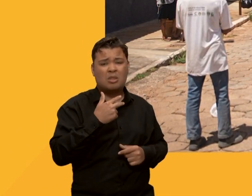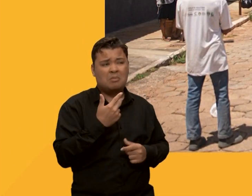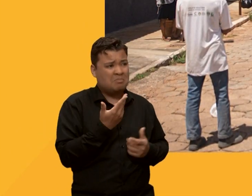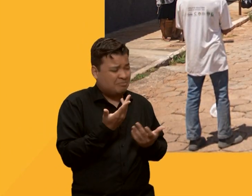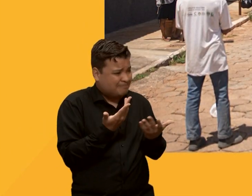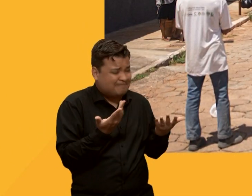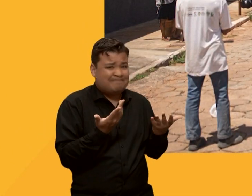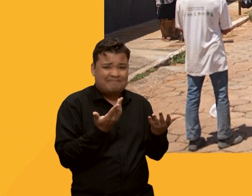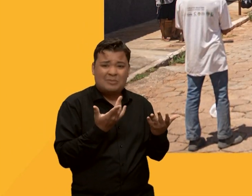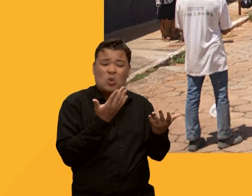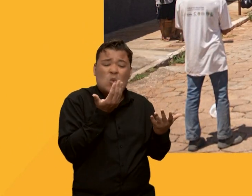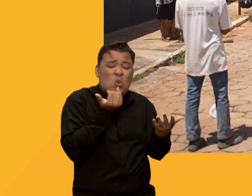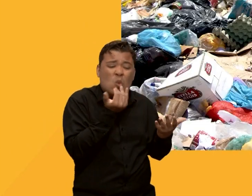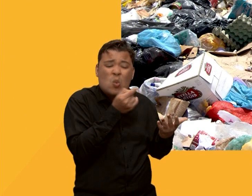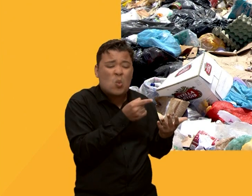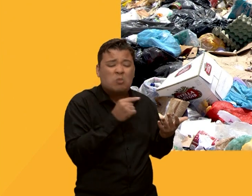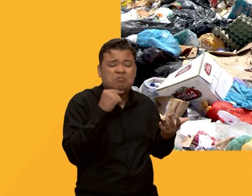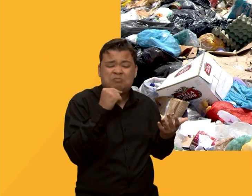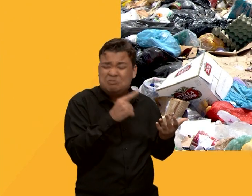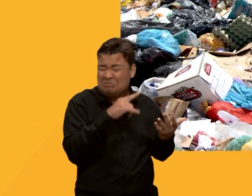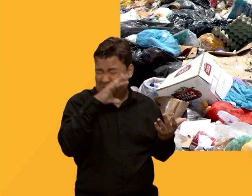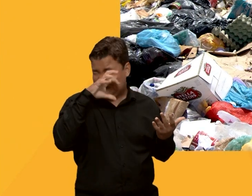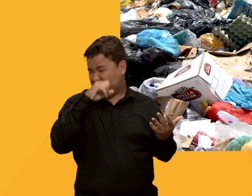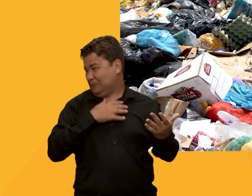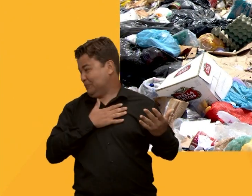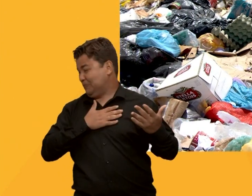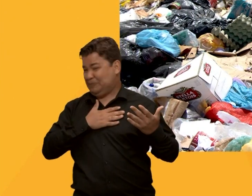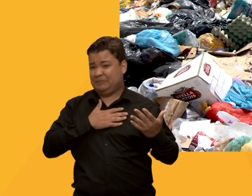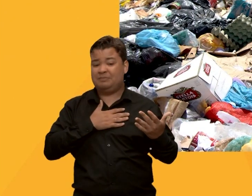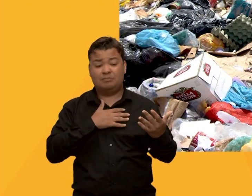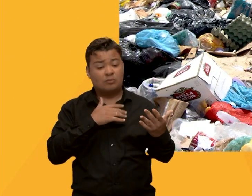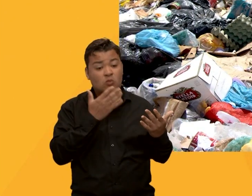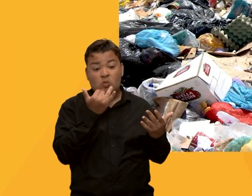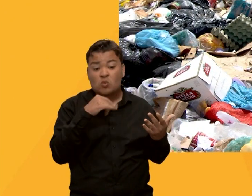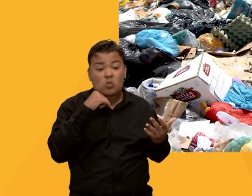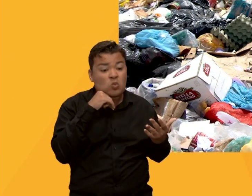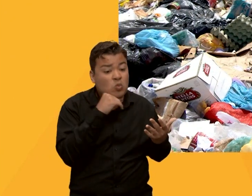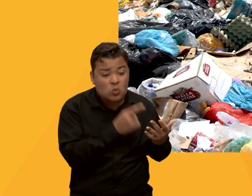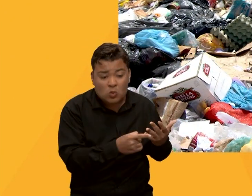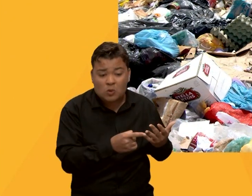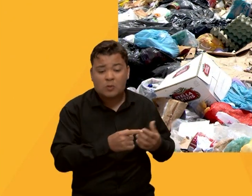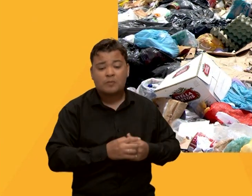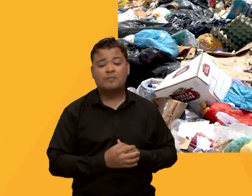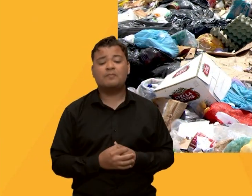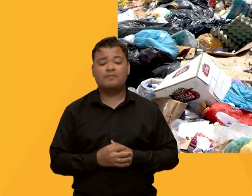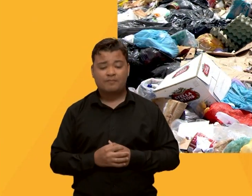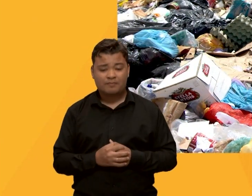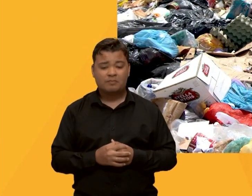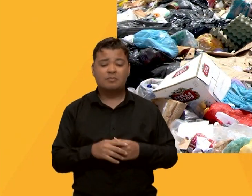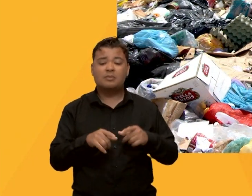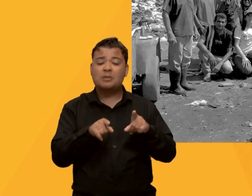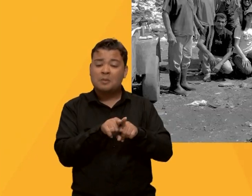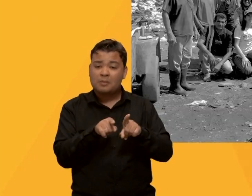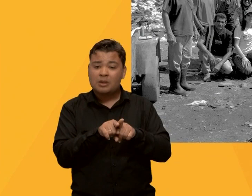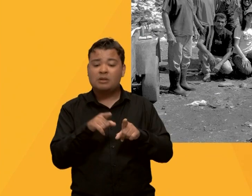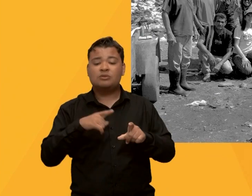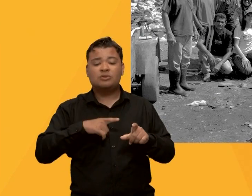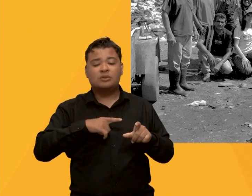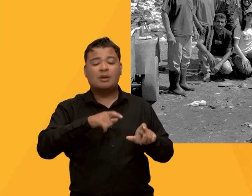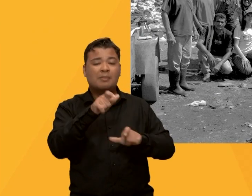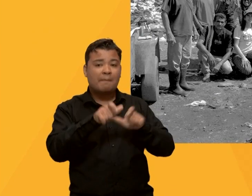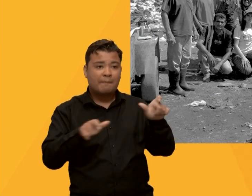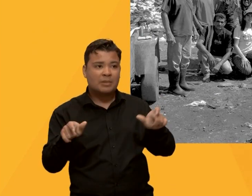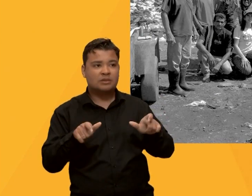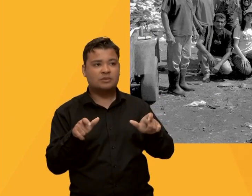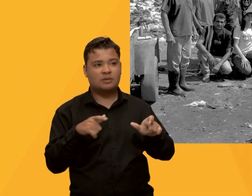espaço, eram, por várias vezes, submetidos a atravessadores para vender o seu